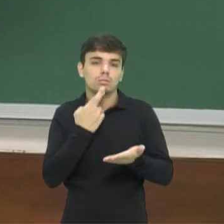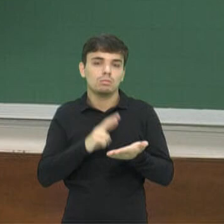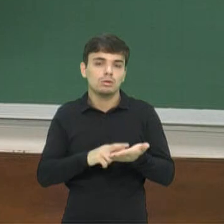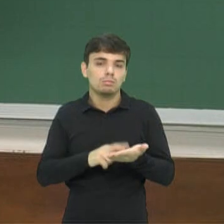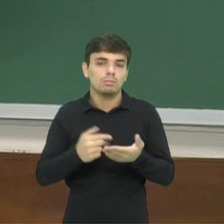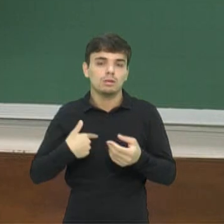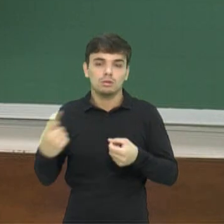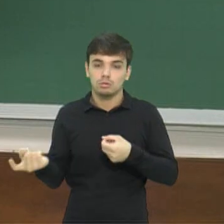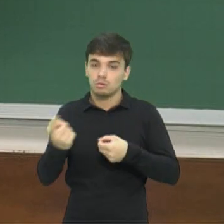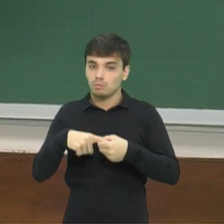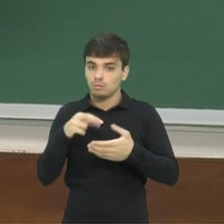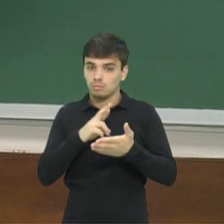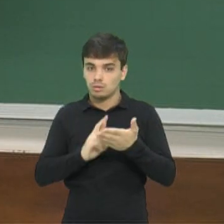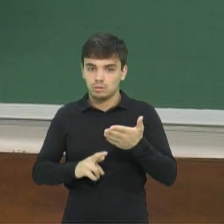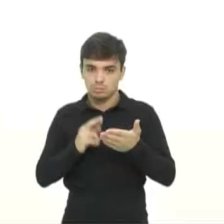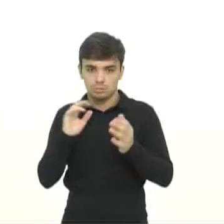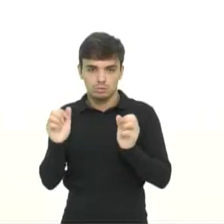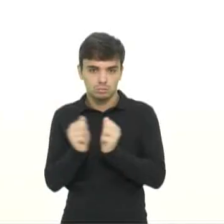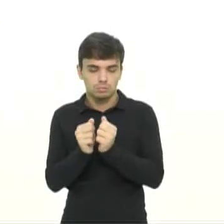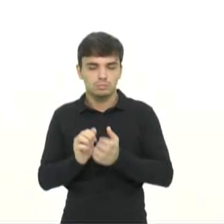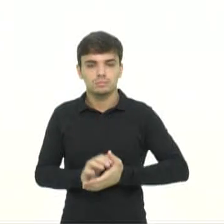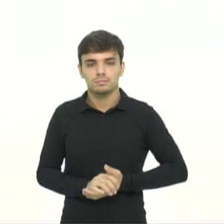correta. Eu já volto para a gente responder junto.